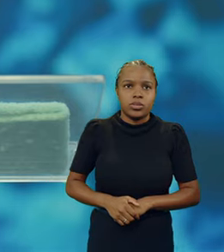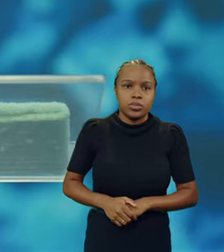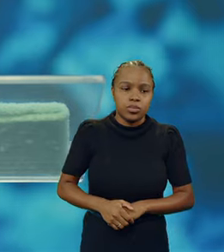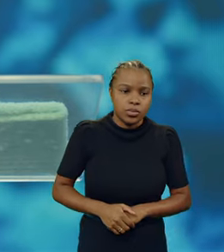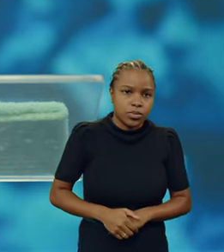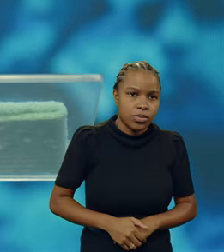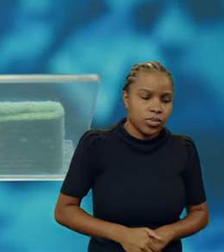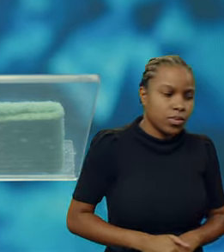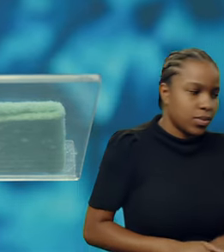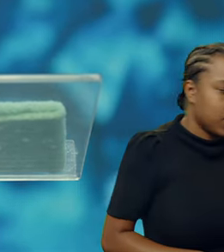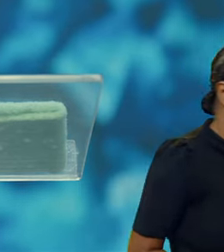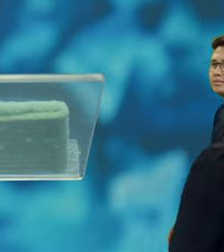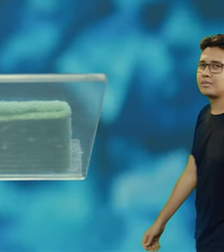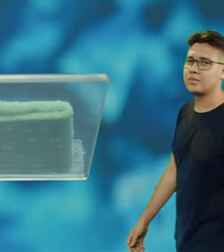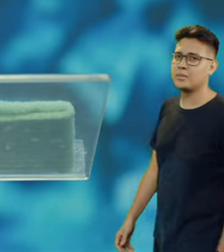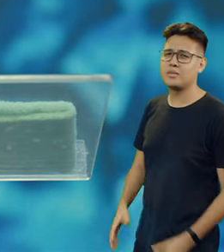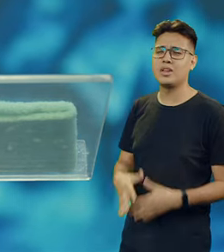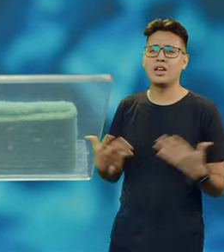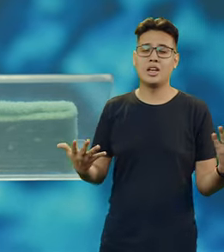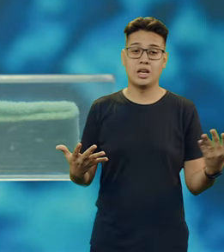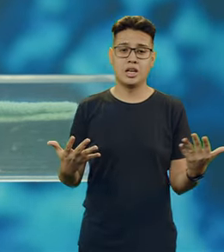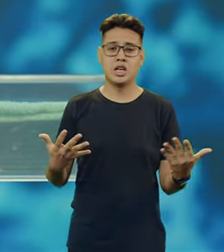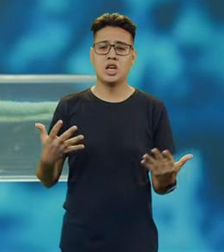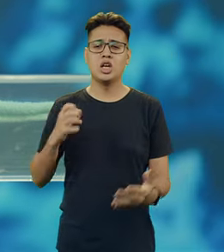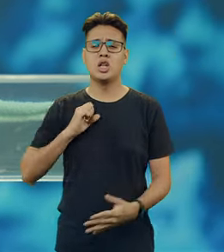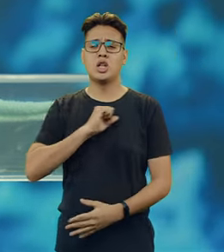conhece este selo?